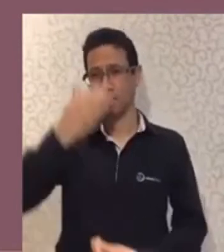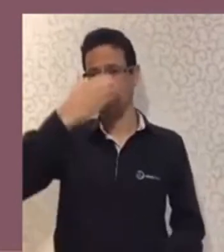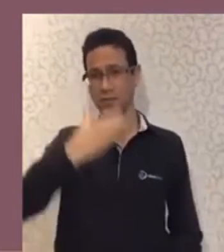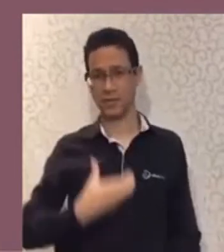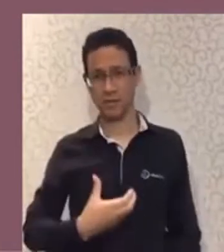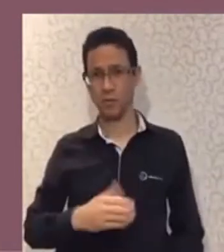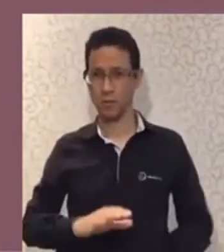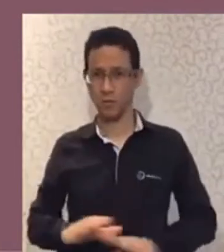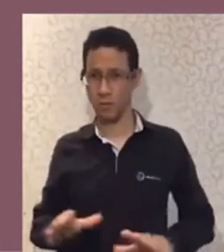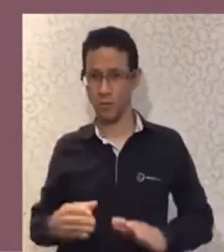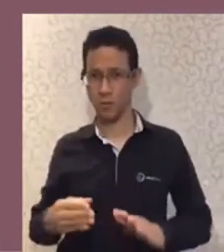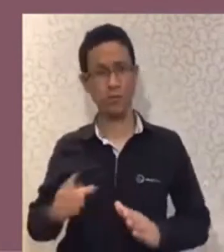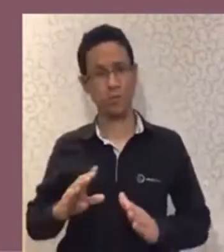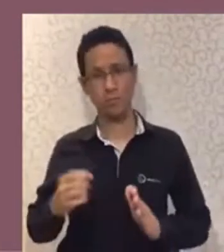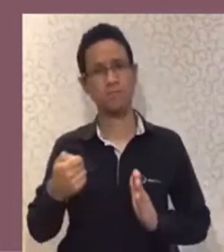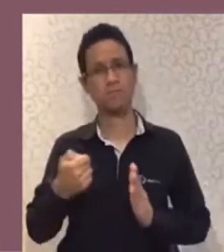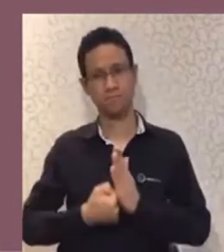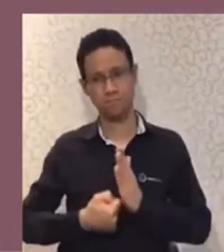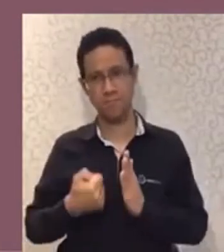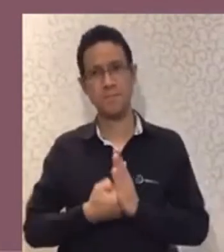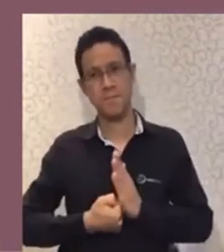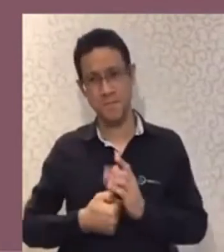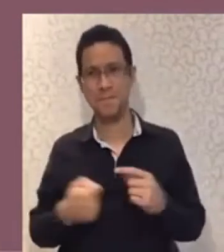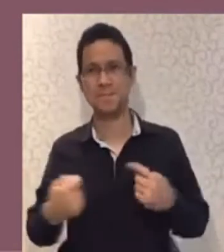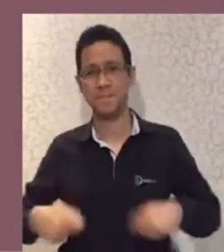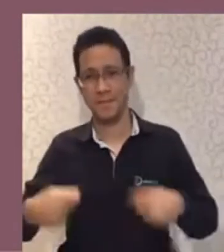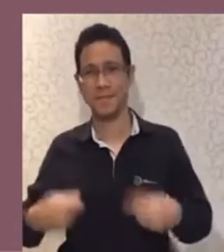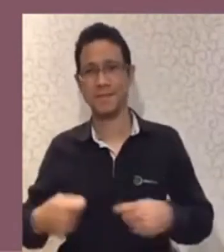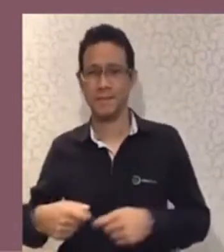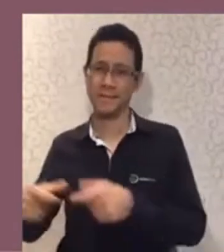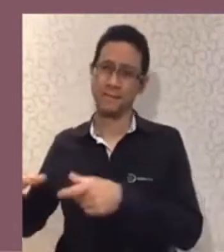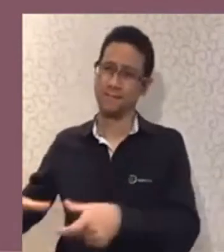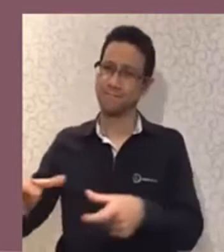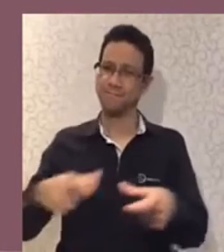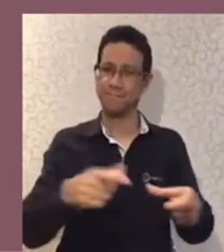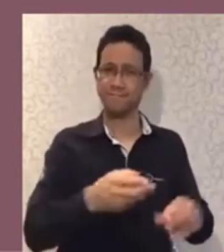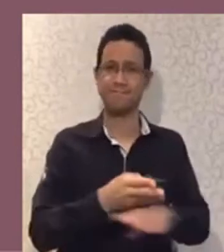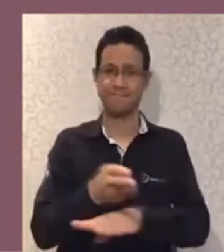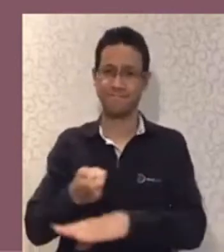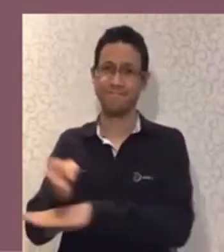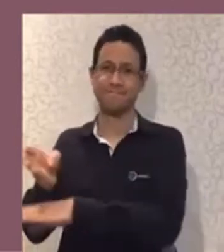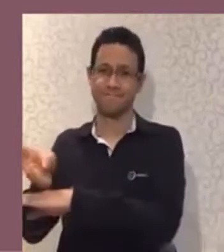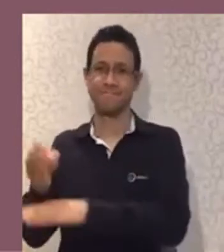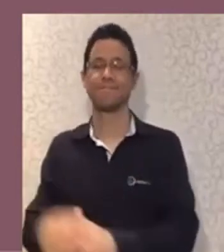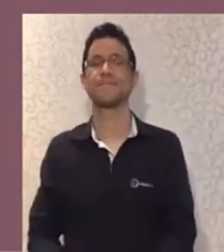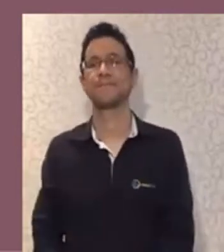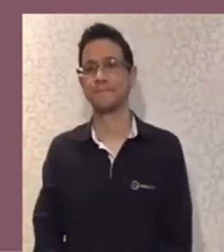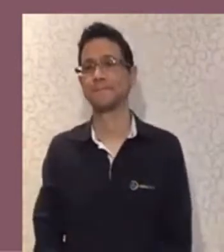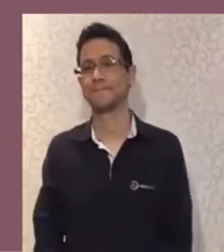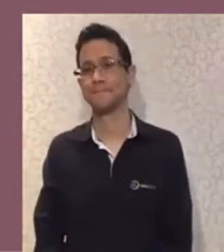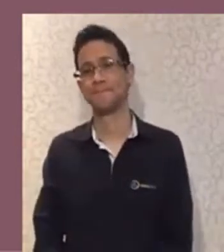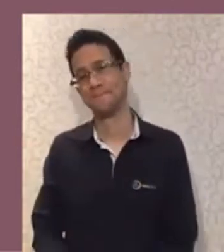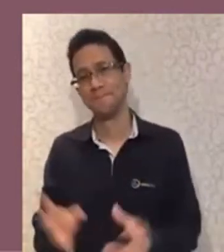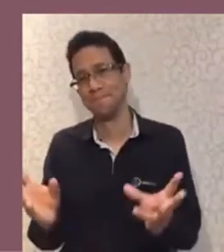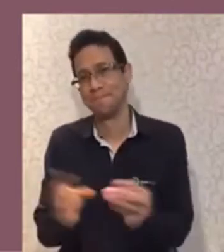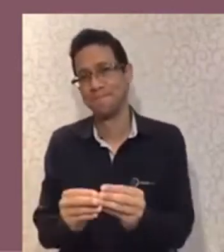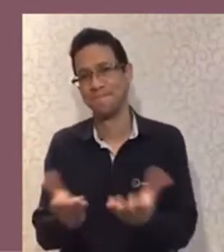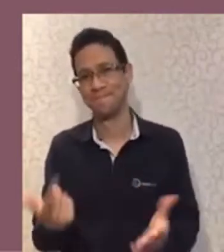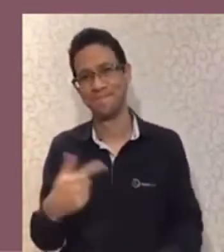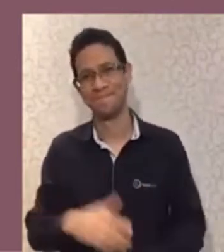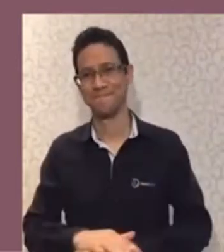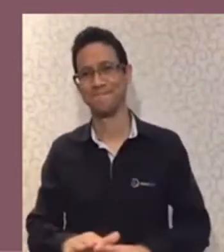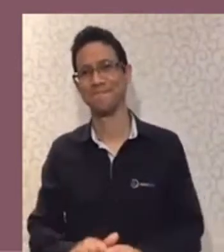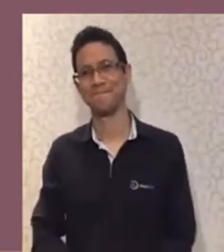tem que militar dentro dela, né, nos espaços possíveis. Então, é isso. Por enquanto, acho que é